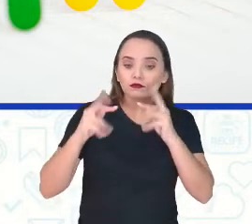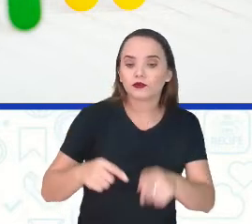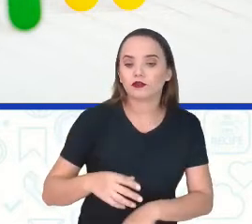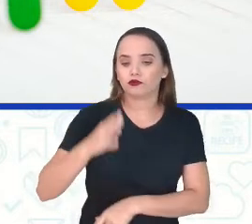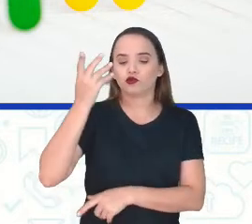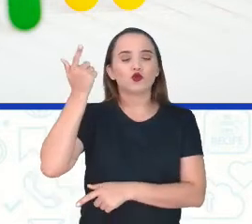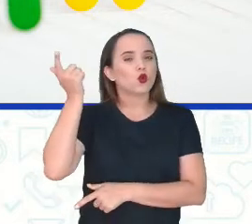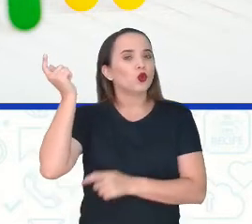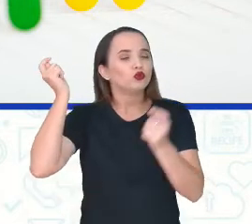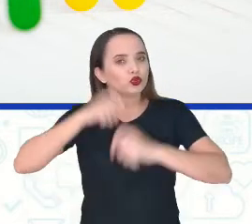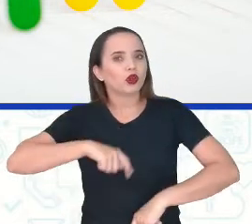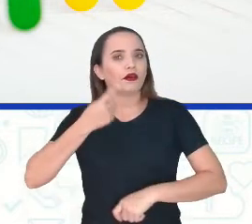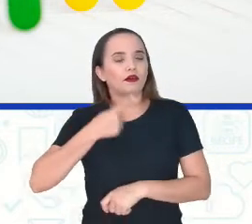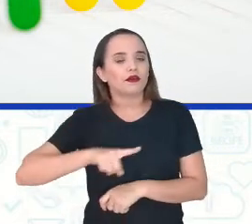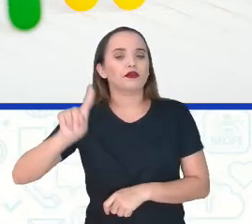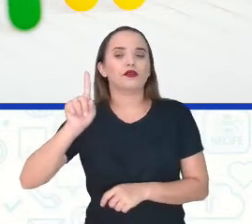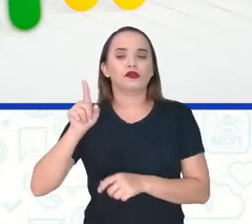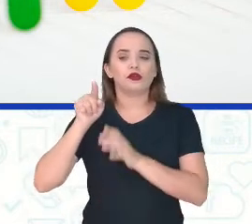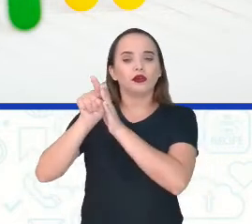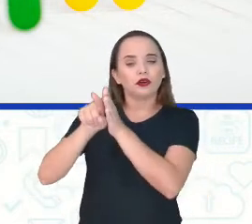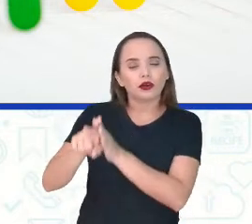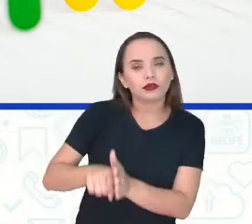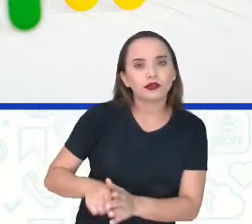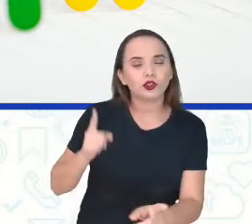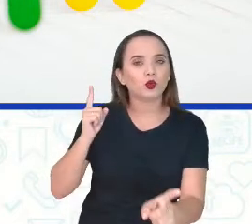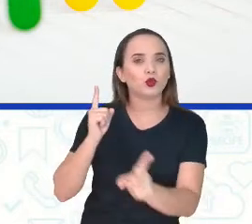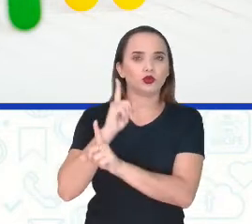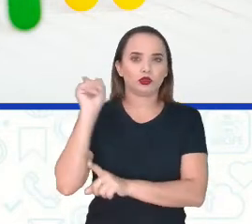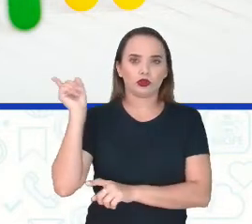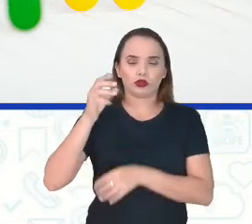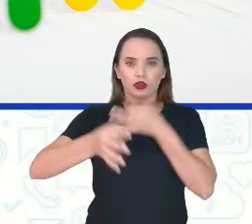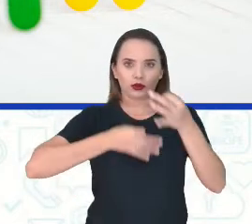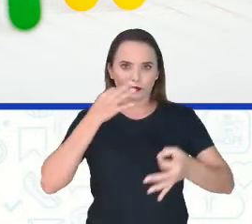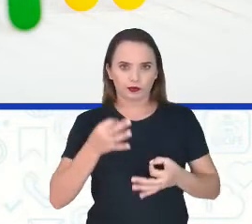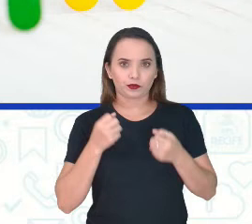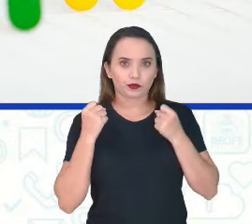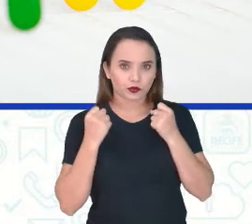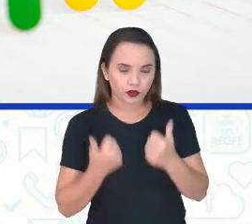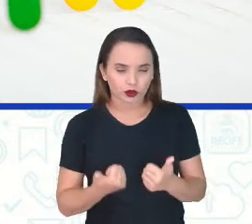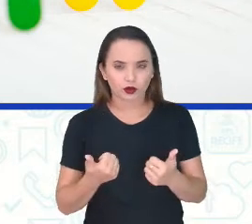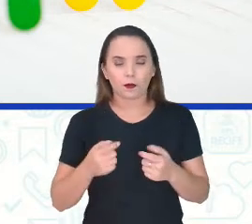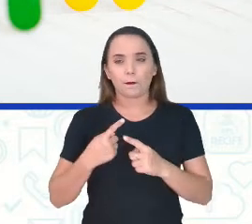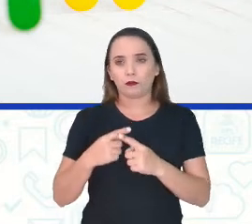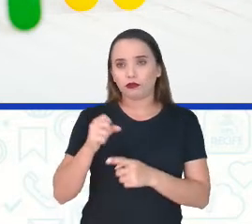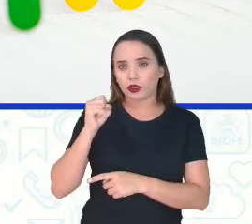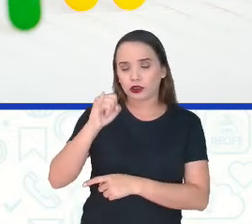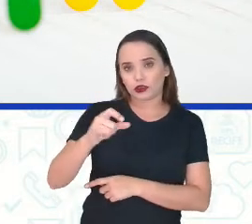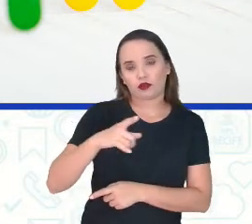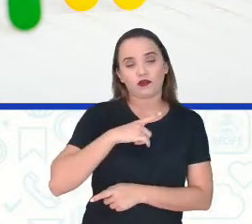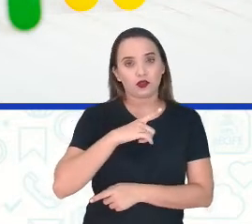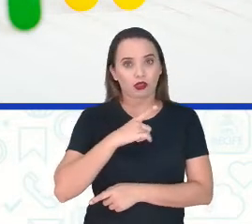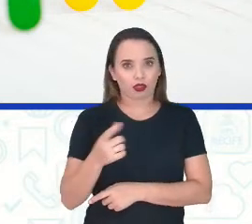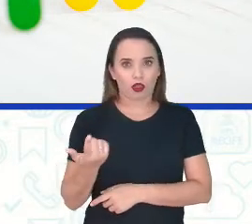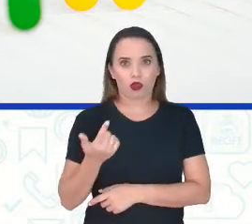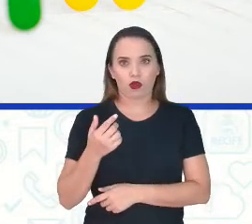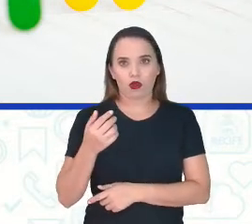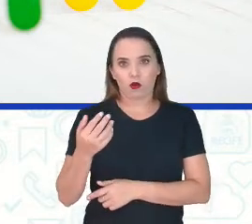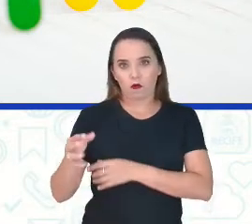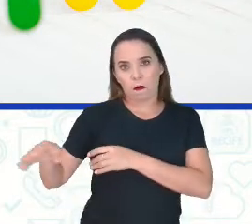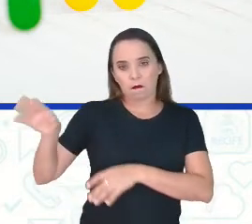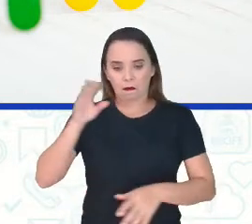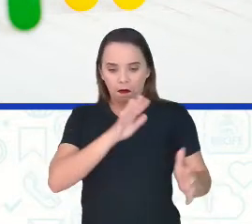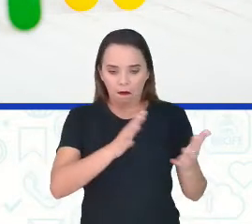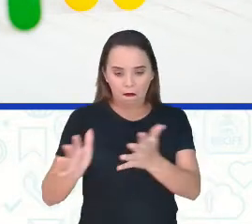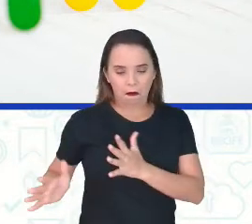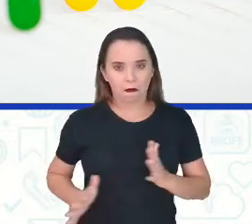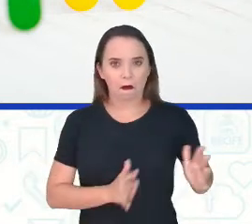Porque você só vai convencer se você usar argumentos de verdade. Né? A não ser que você tenha uma lábia excepcional e a pessoa que for ler